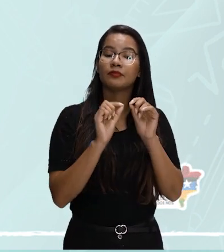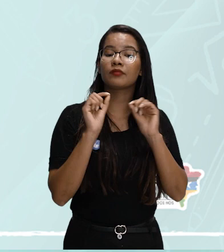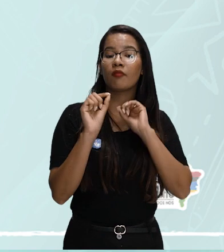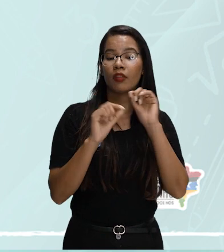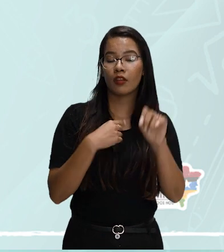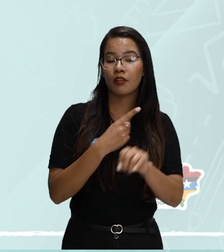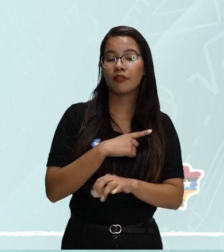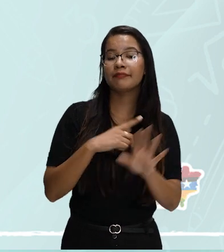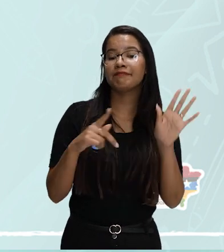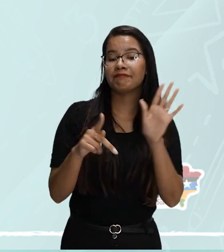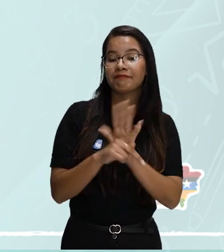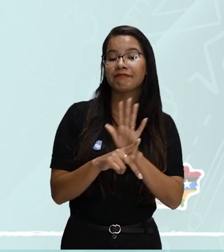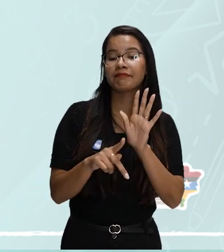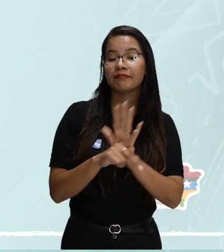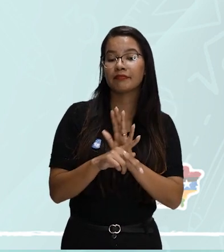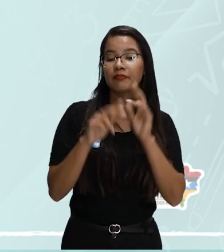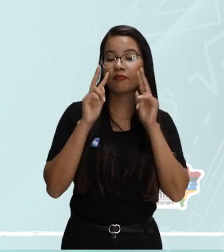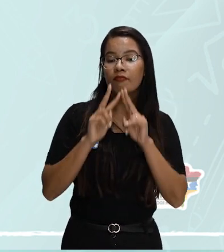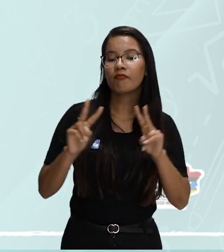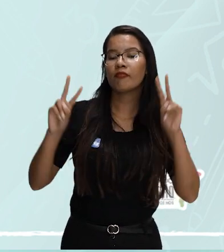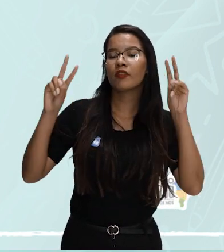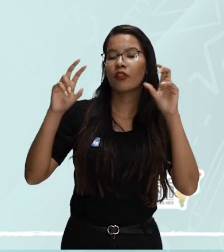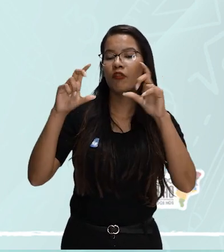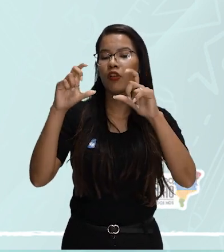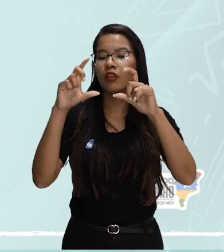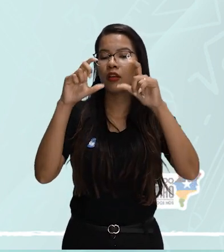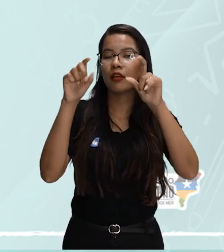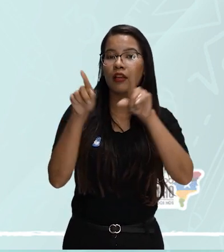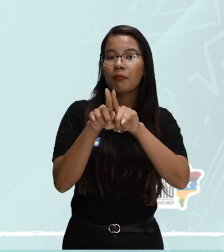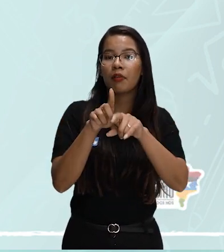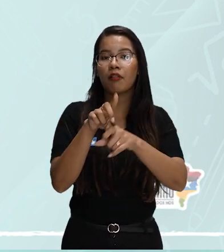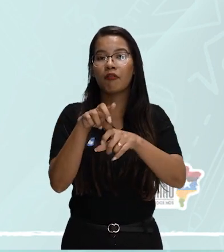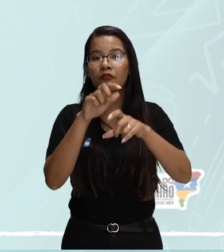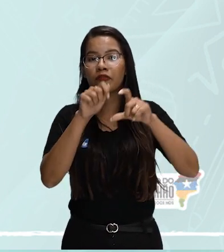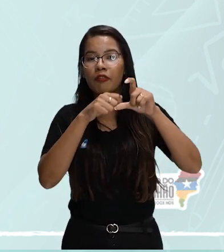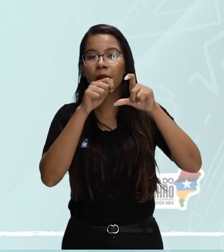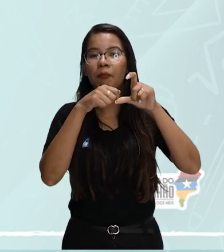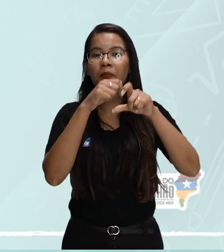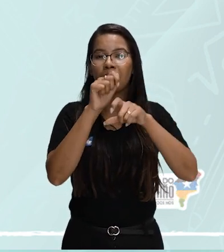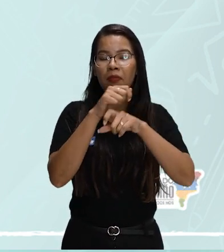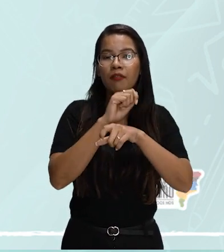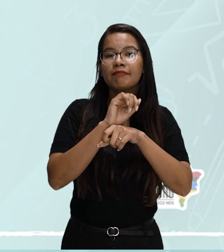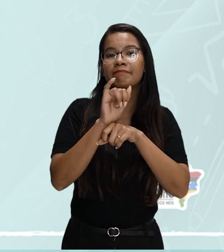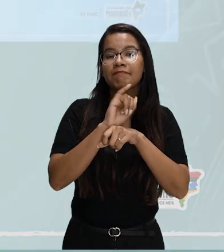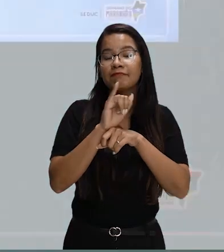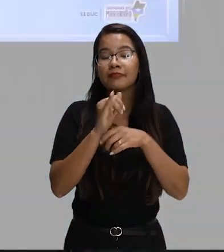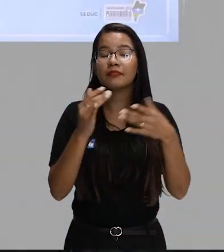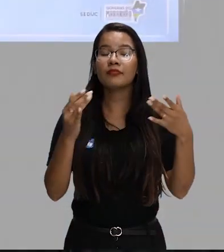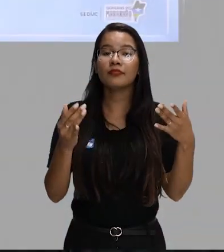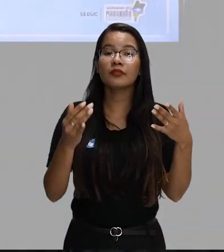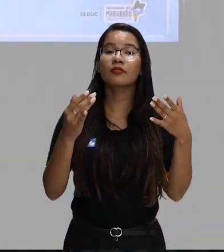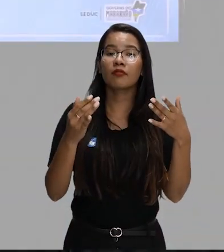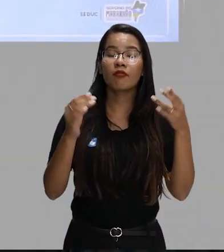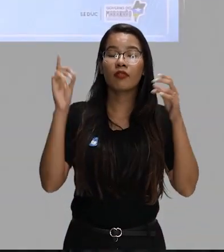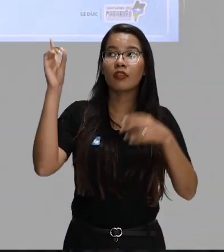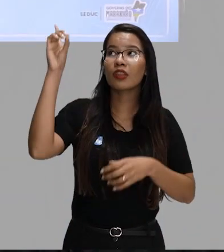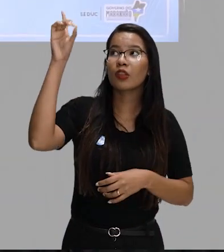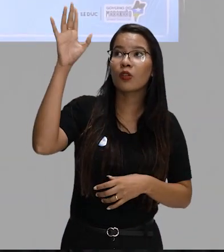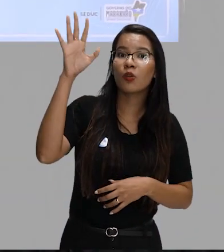enxergar, fotografar, filmar e etc. Ok? Então, a luz, que é tão importante